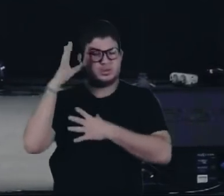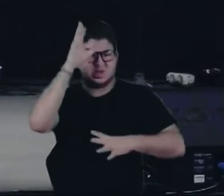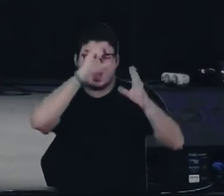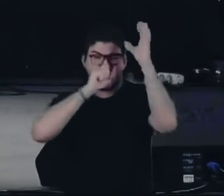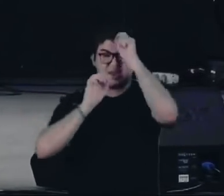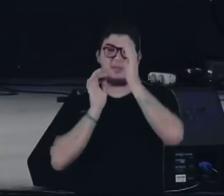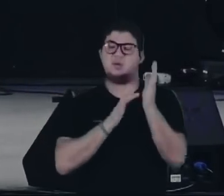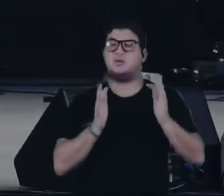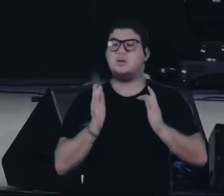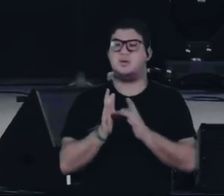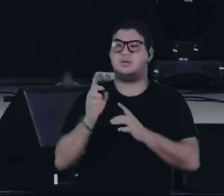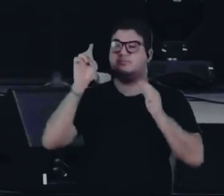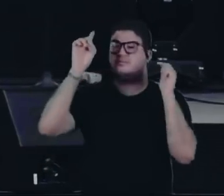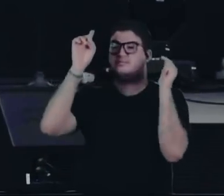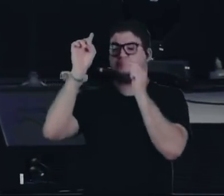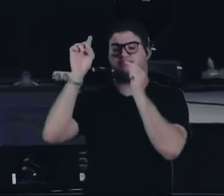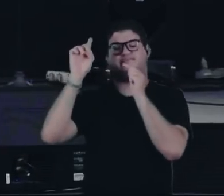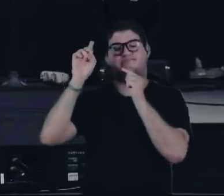com o nosso Deus.